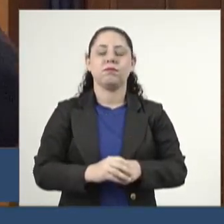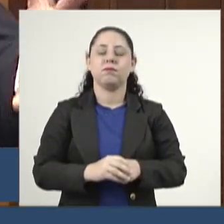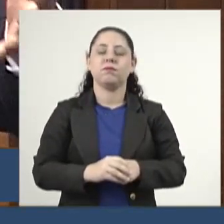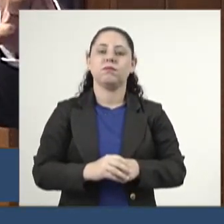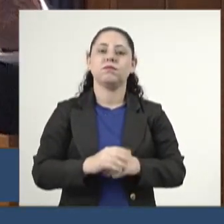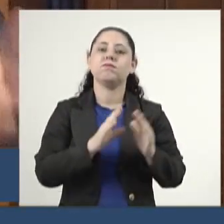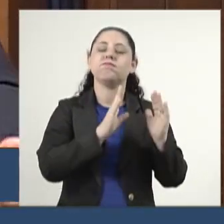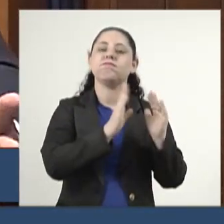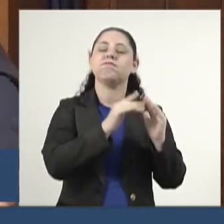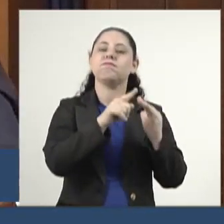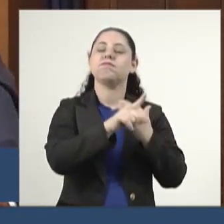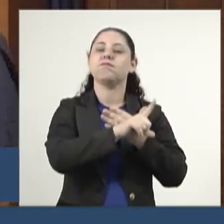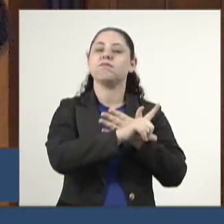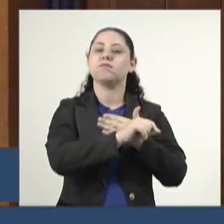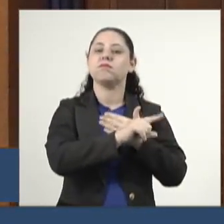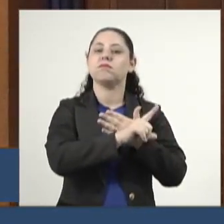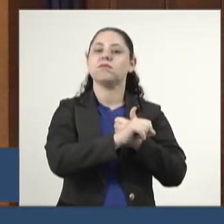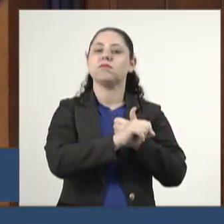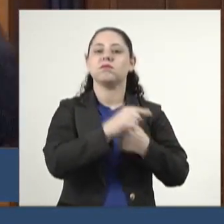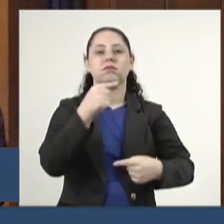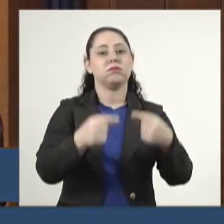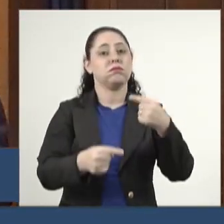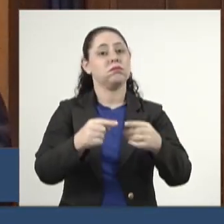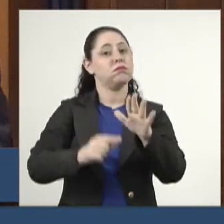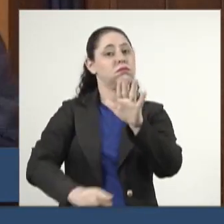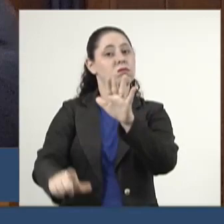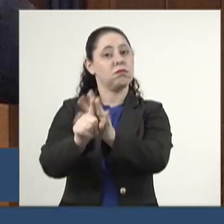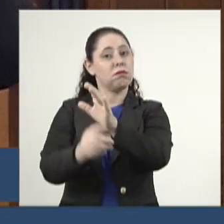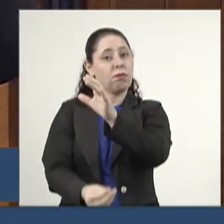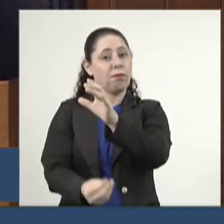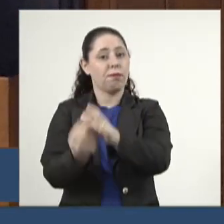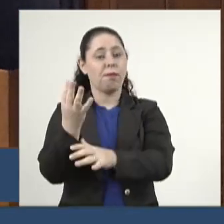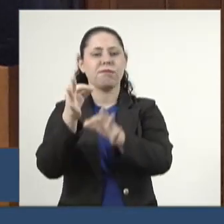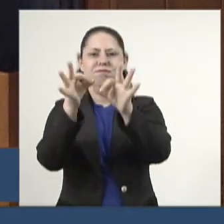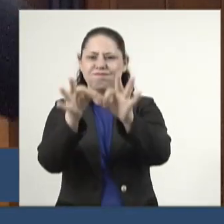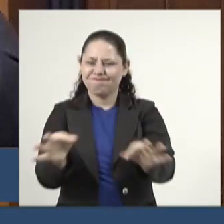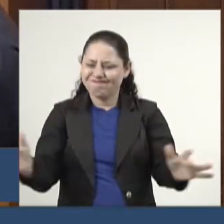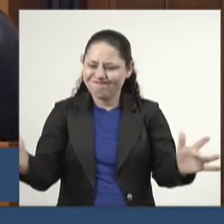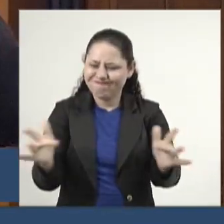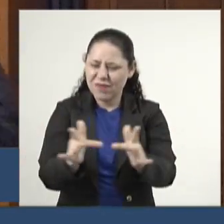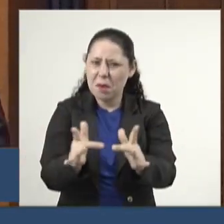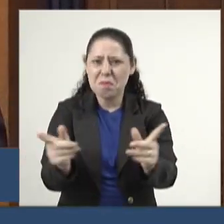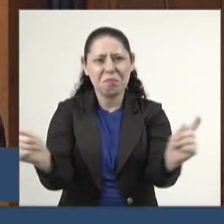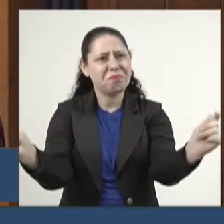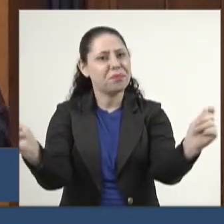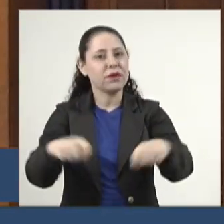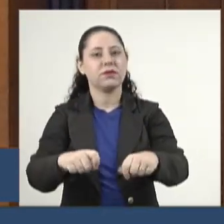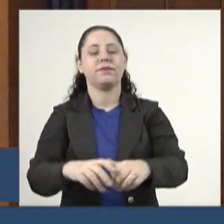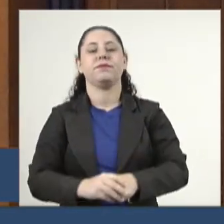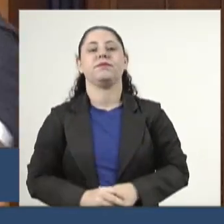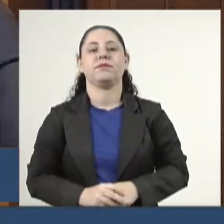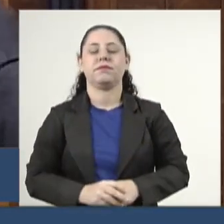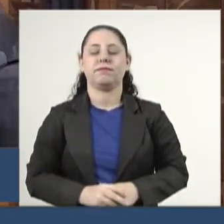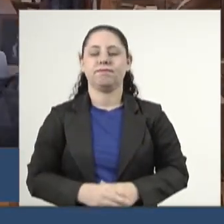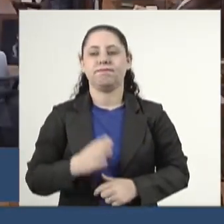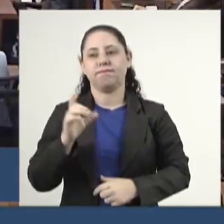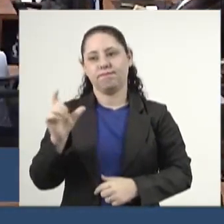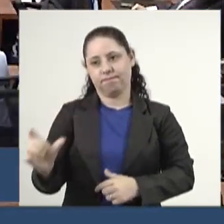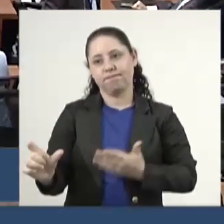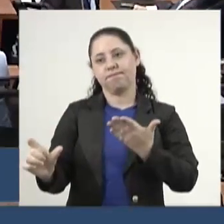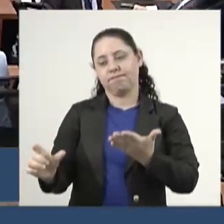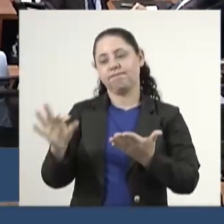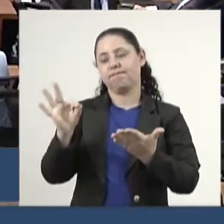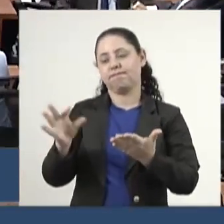e discutir amplamente para a gente tirar uma legislação aqui quase perfeita. Me permita uma parte? Com